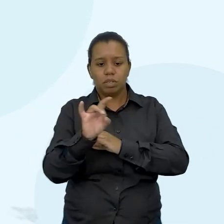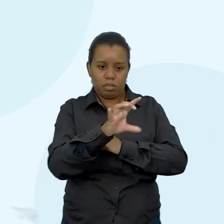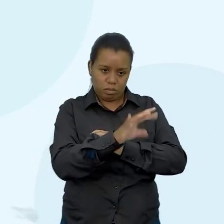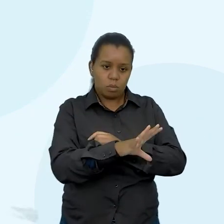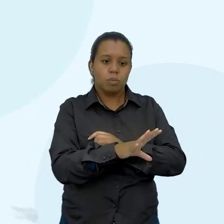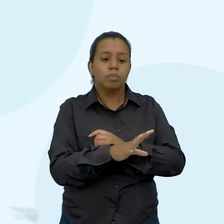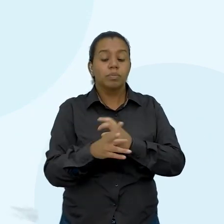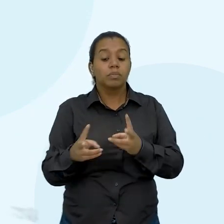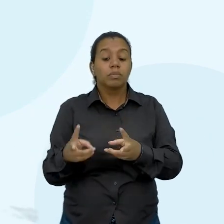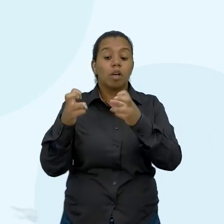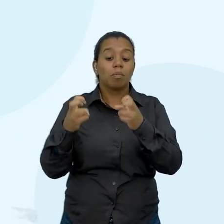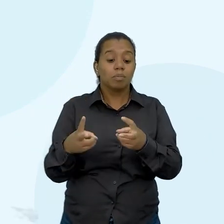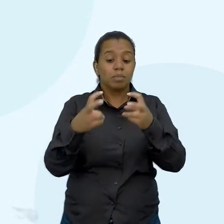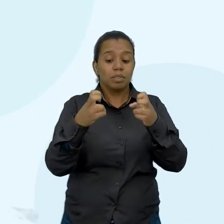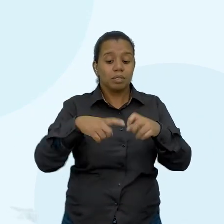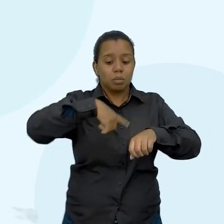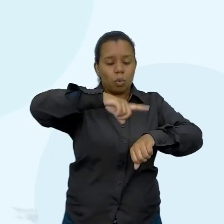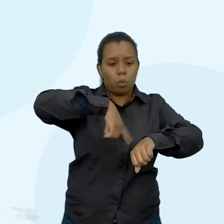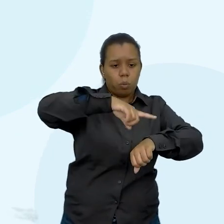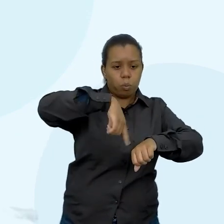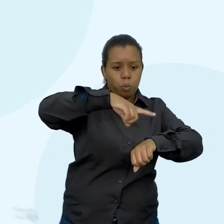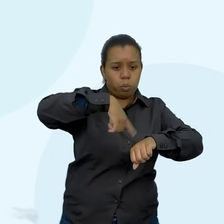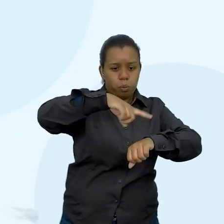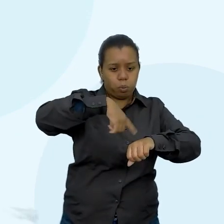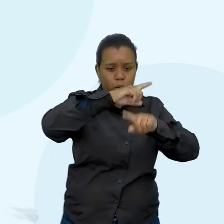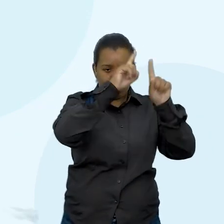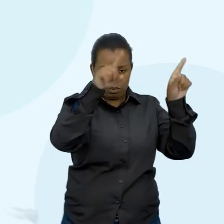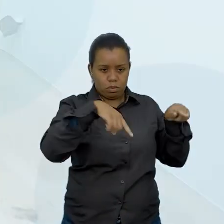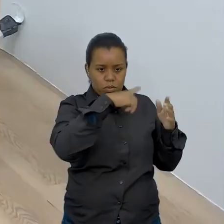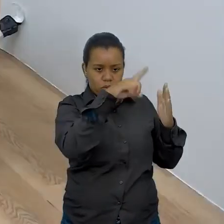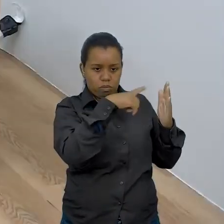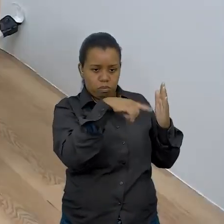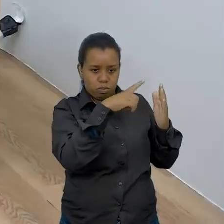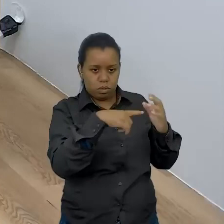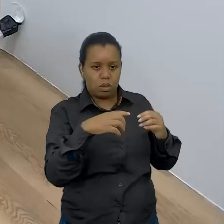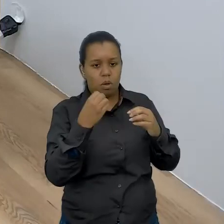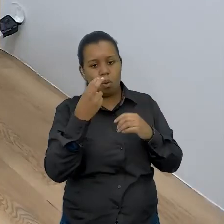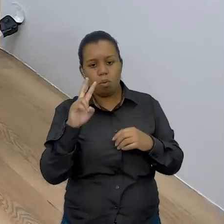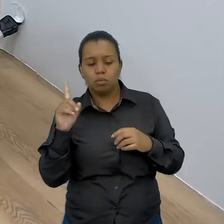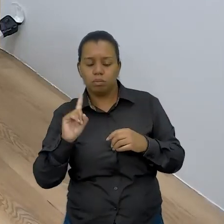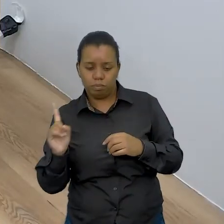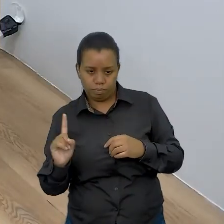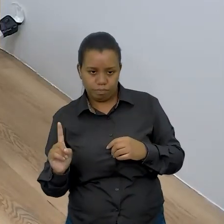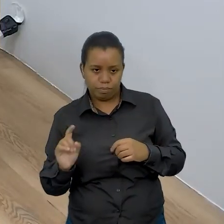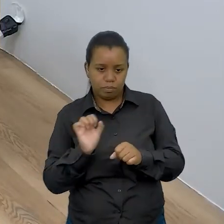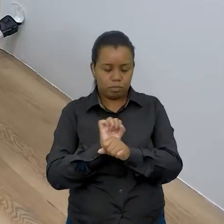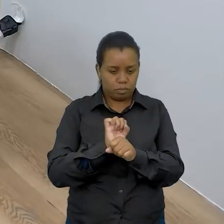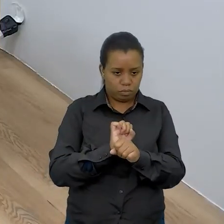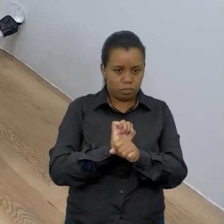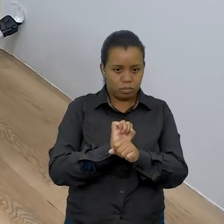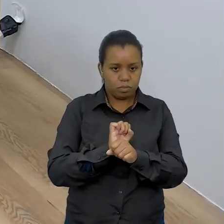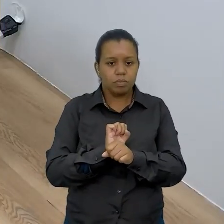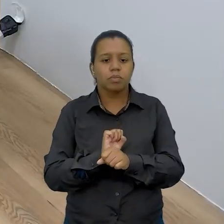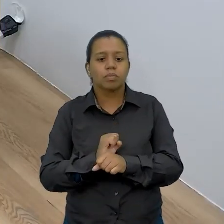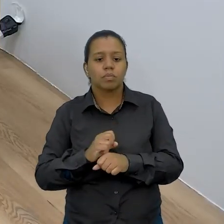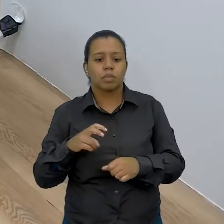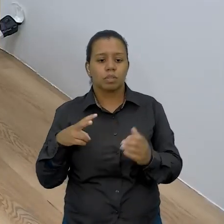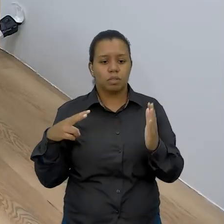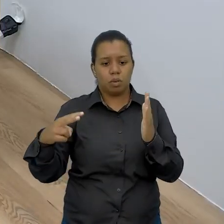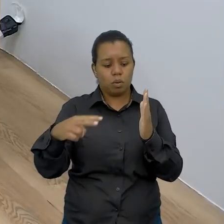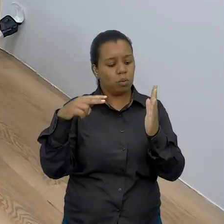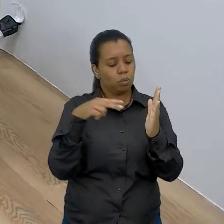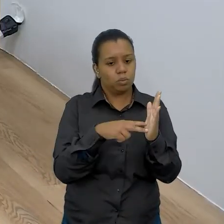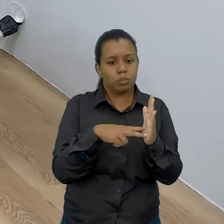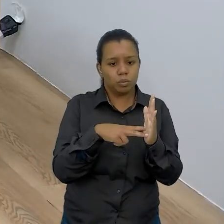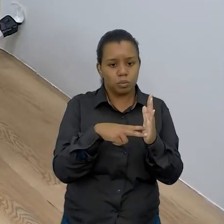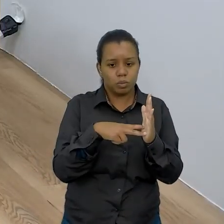vai conferindo no seu medidor qual é que tá roubando corrente aí. Então, veja, quando você liga na tomada, você